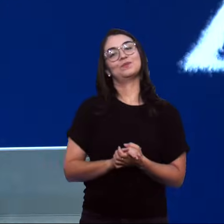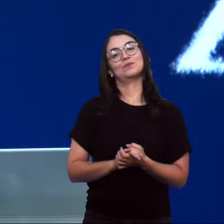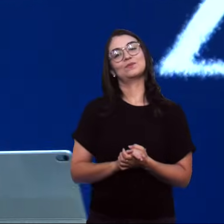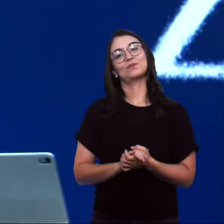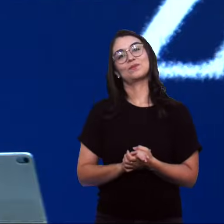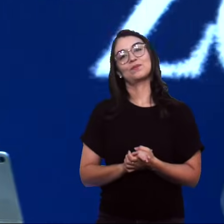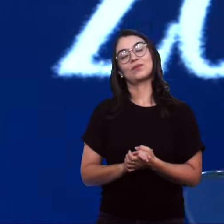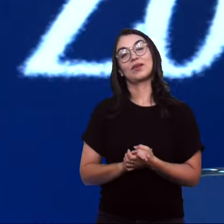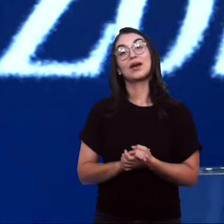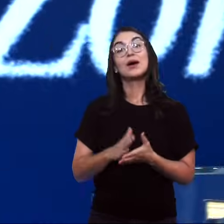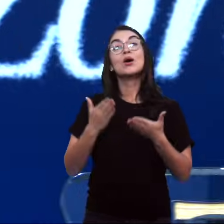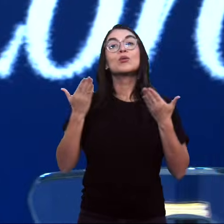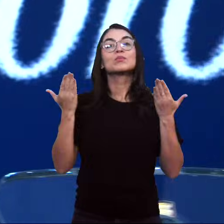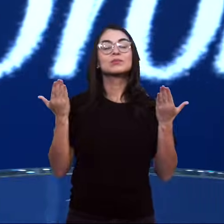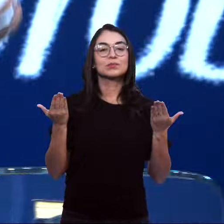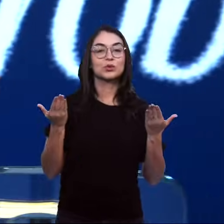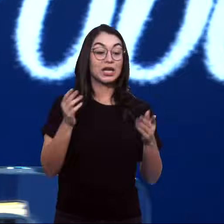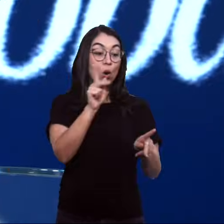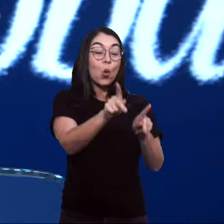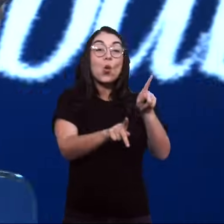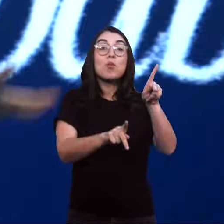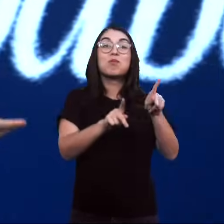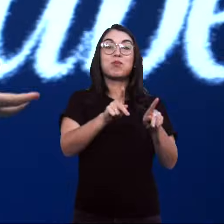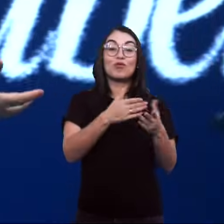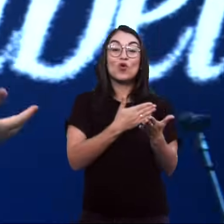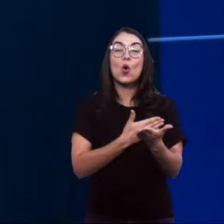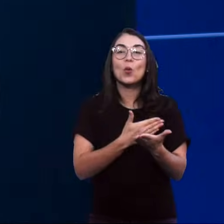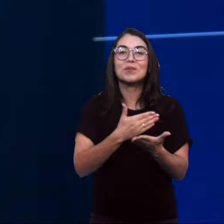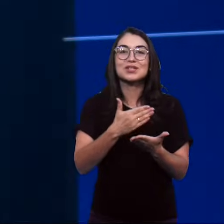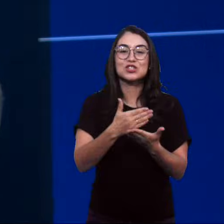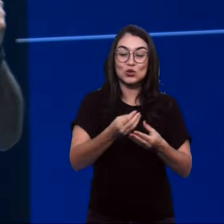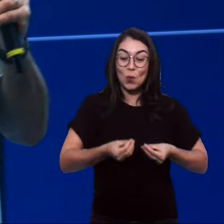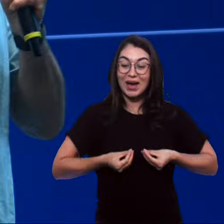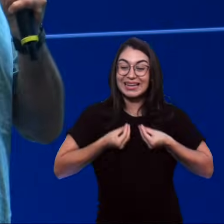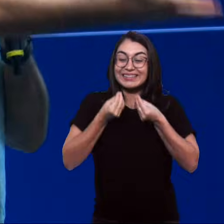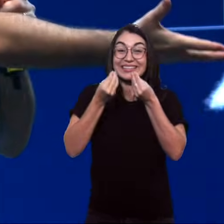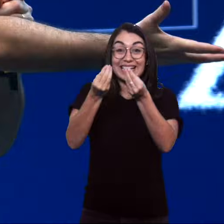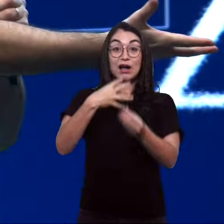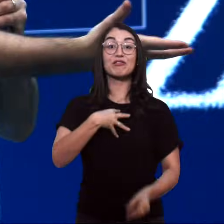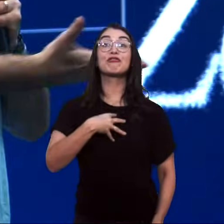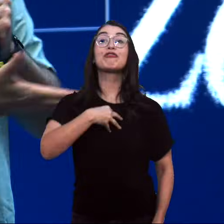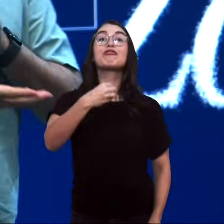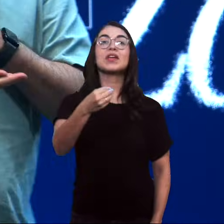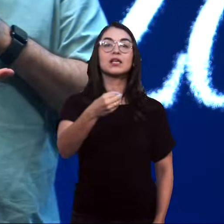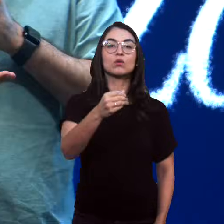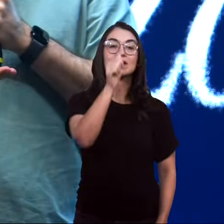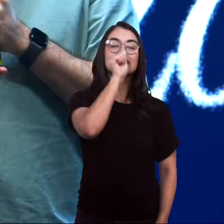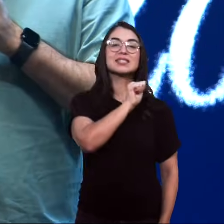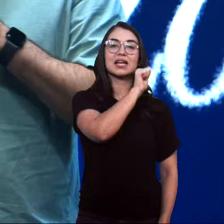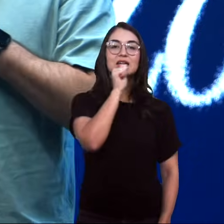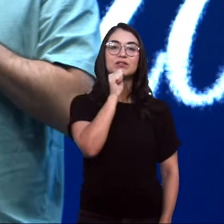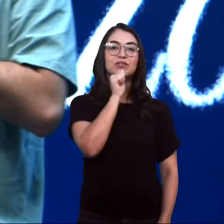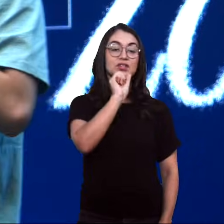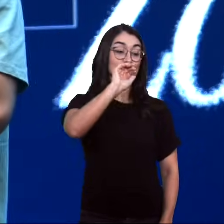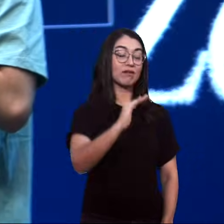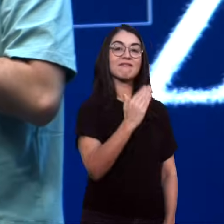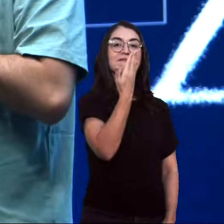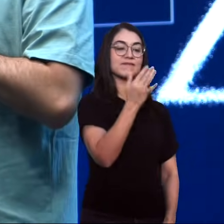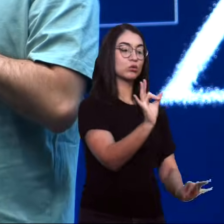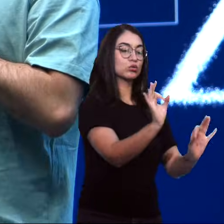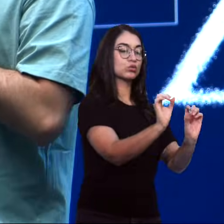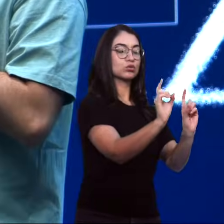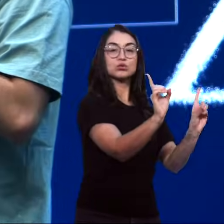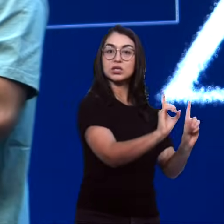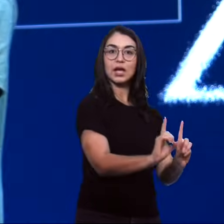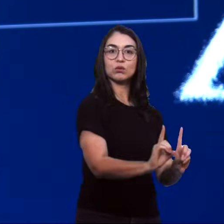estavam sacrificando os próprios filhos para outros deuses. Você imagina isso?